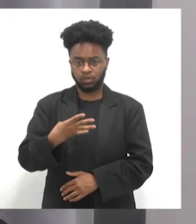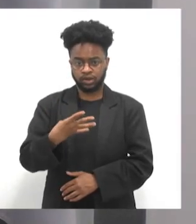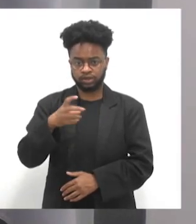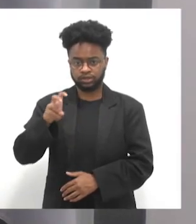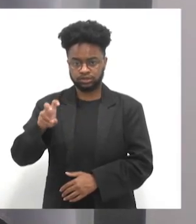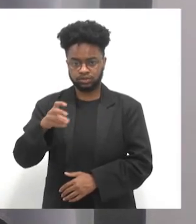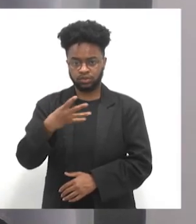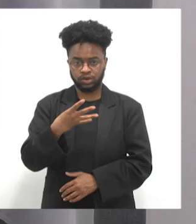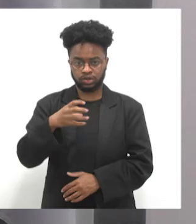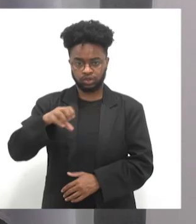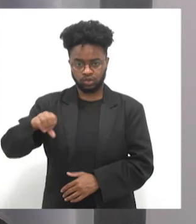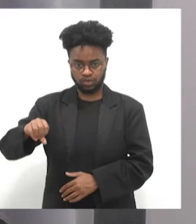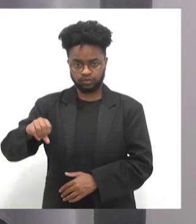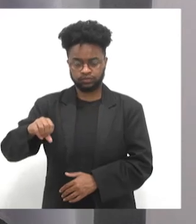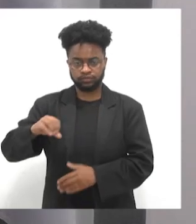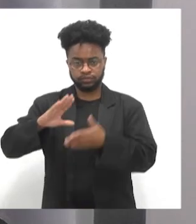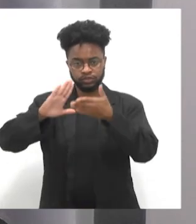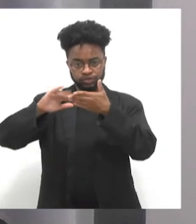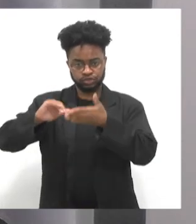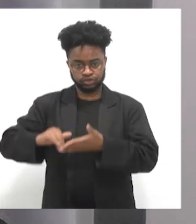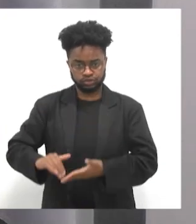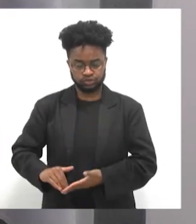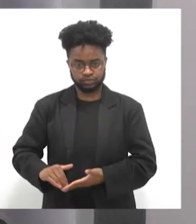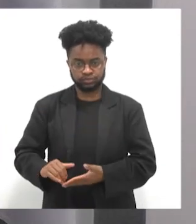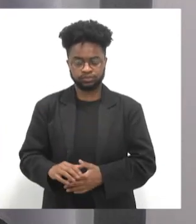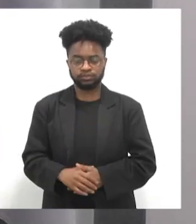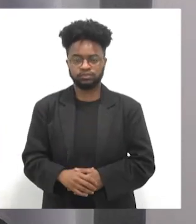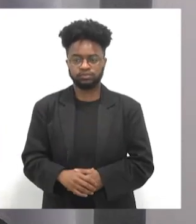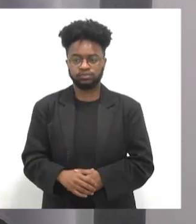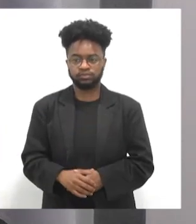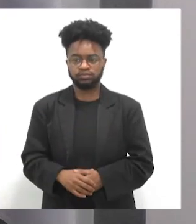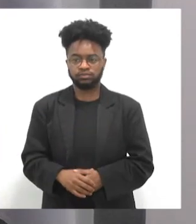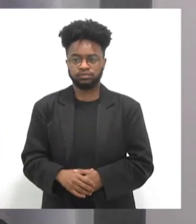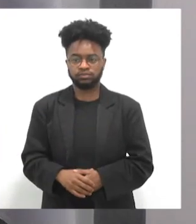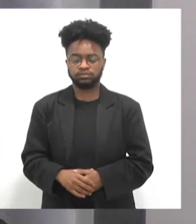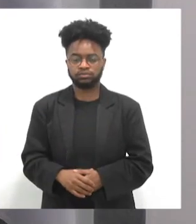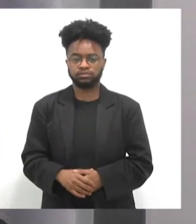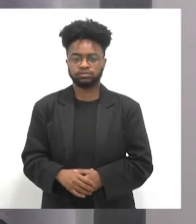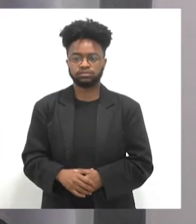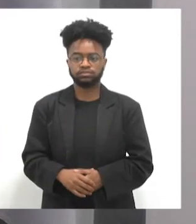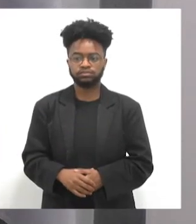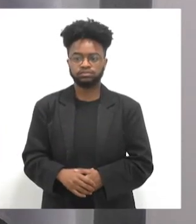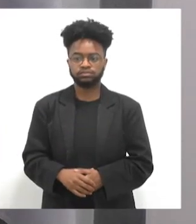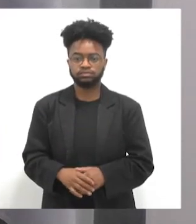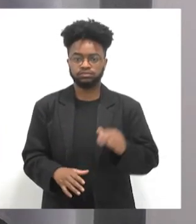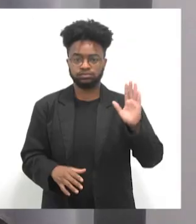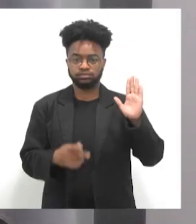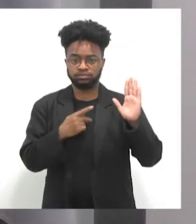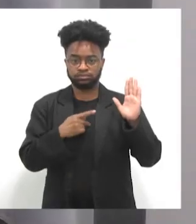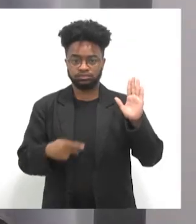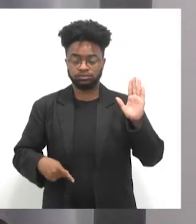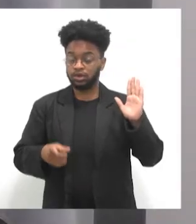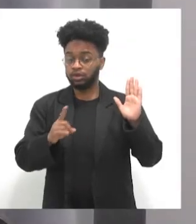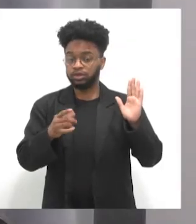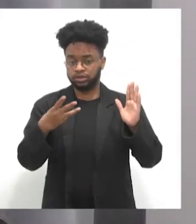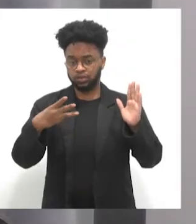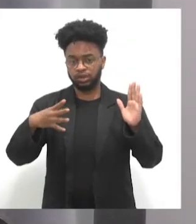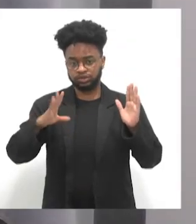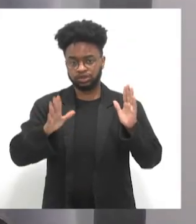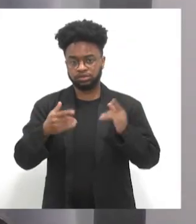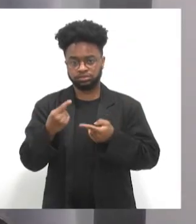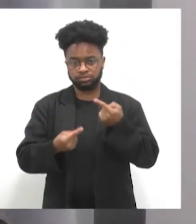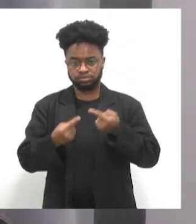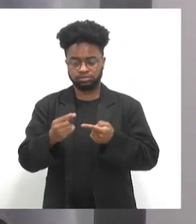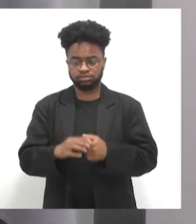45 e 49 estão excluídos. Estão excluídos. Presidente. O 34 não, o 34 a gente já